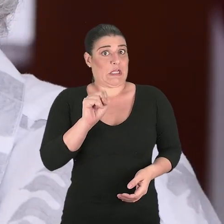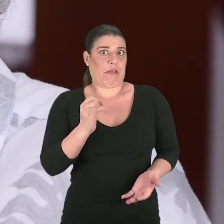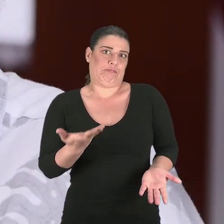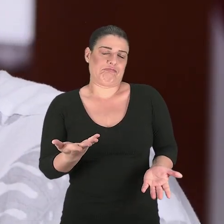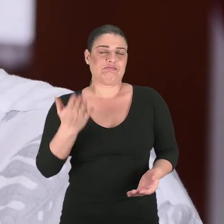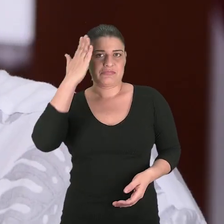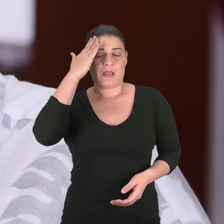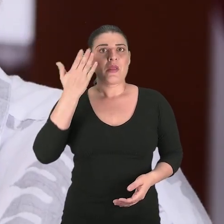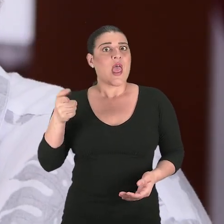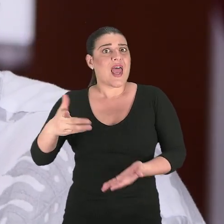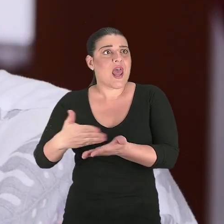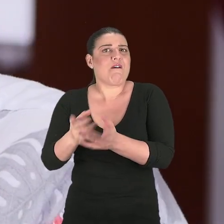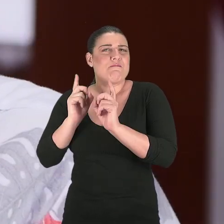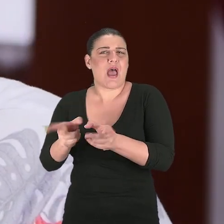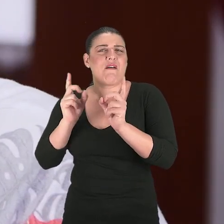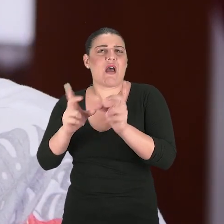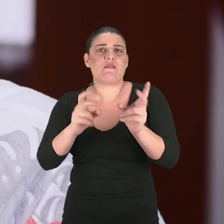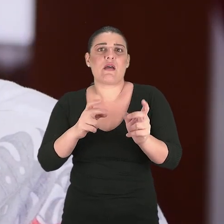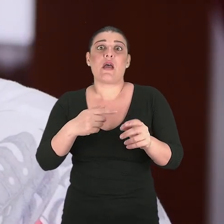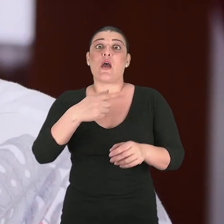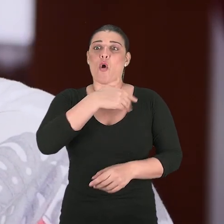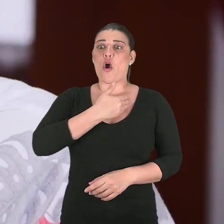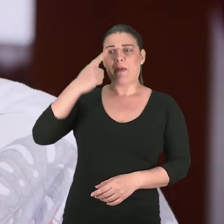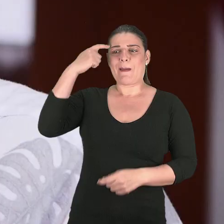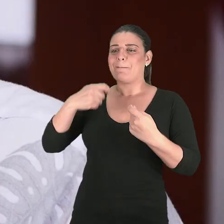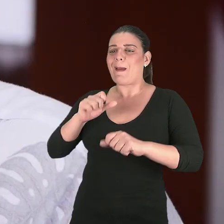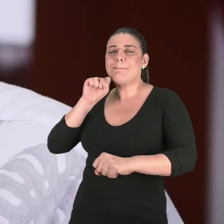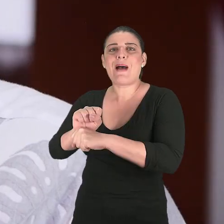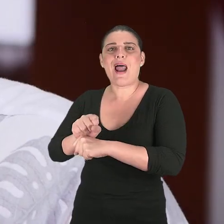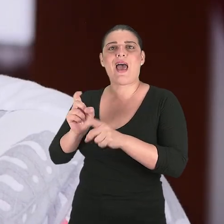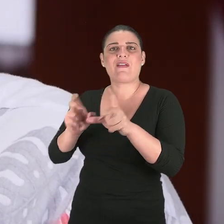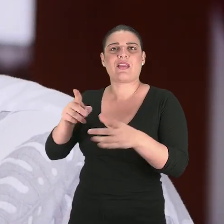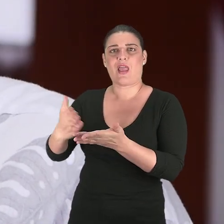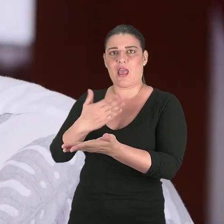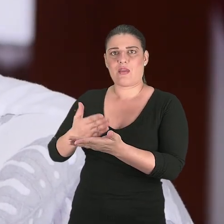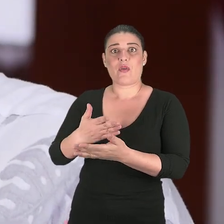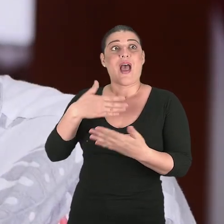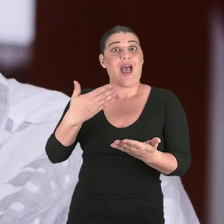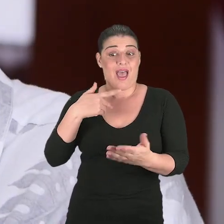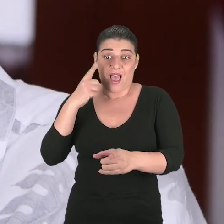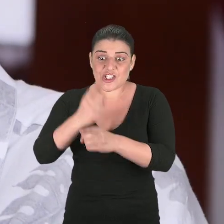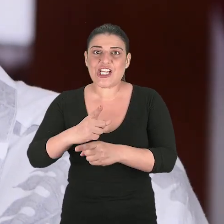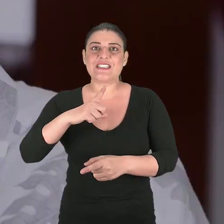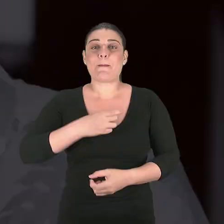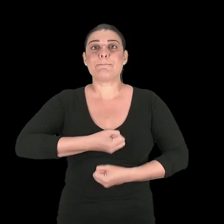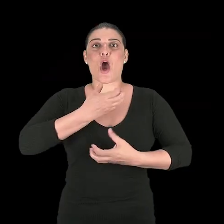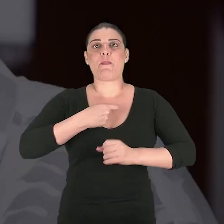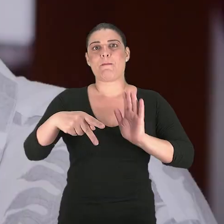Esse livro começou a vender. Precisava desestabilizar a venda desse livro. Aí acharam o meu poema lá,